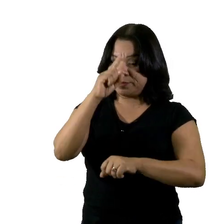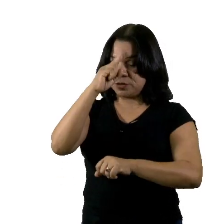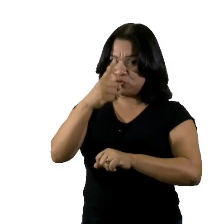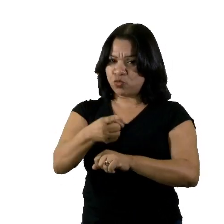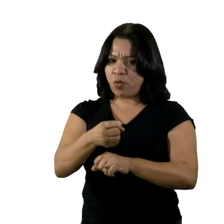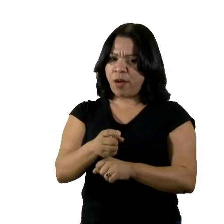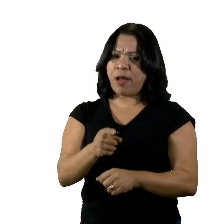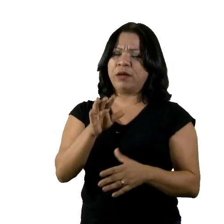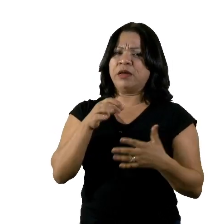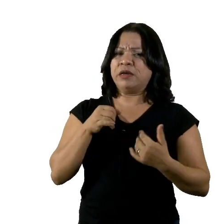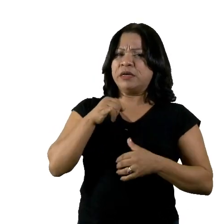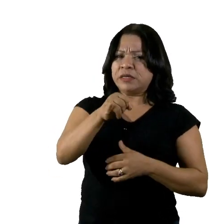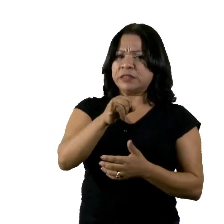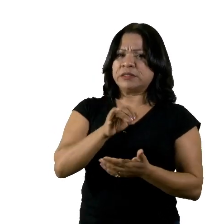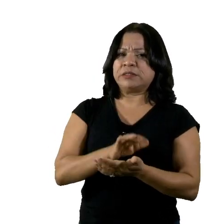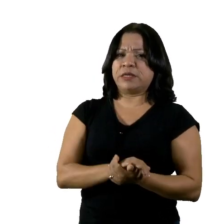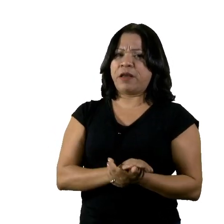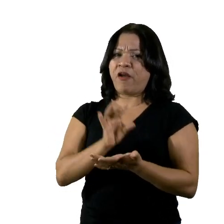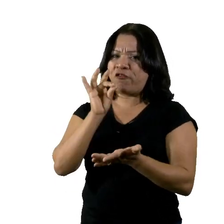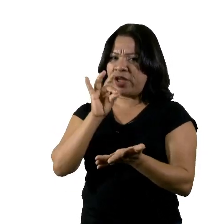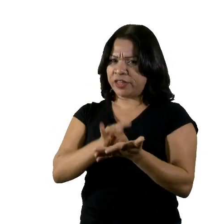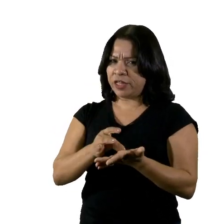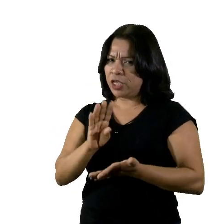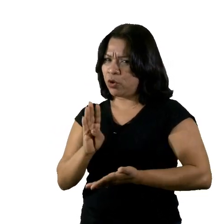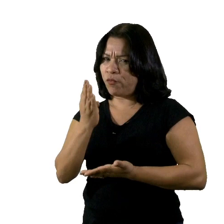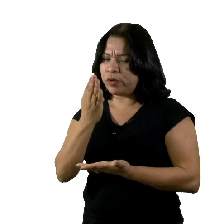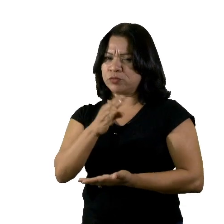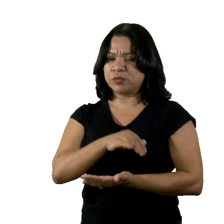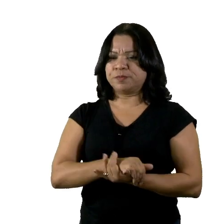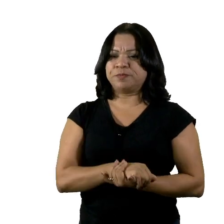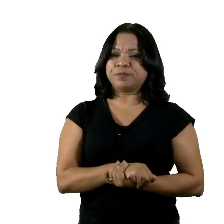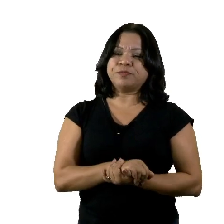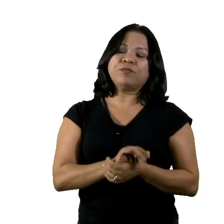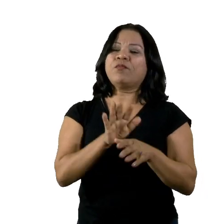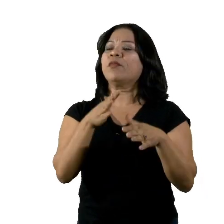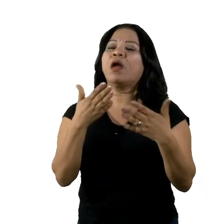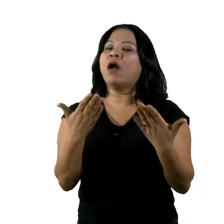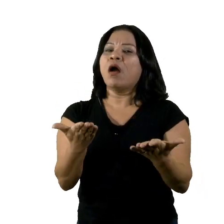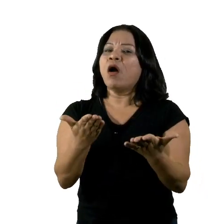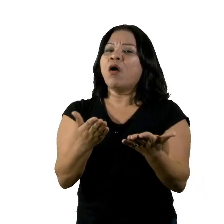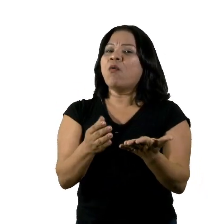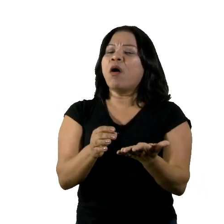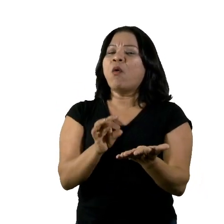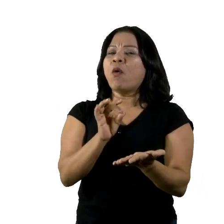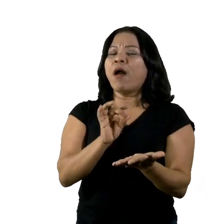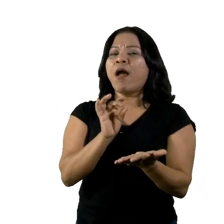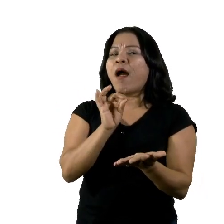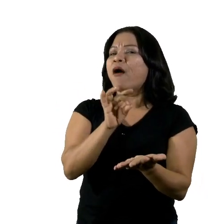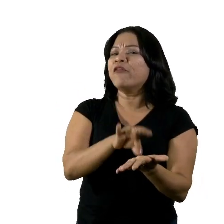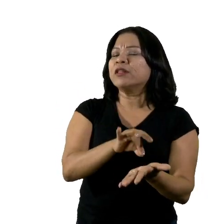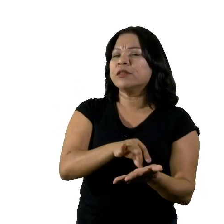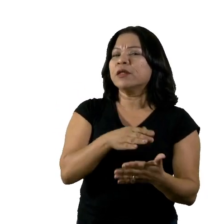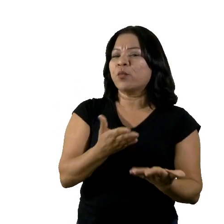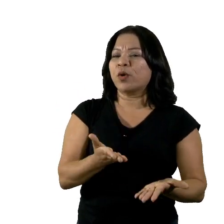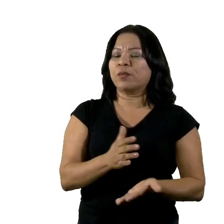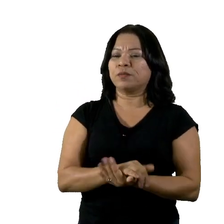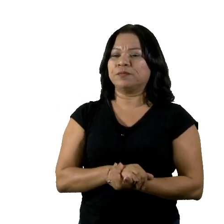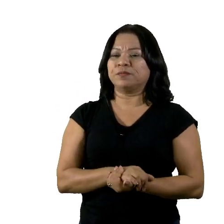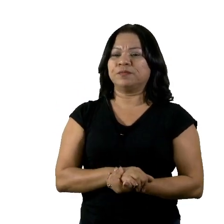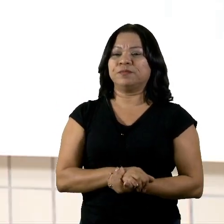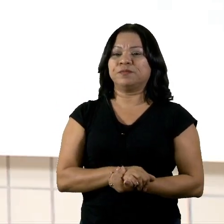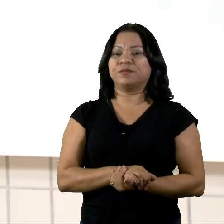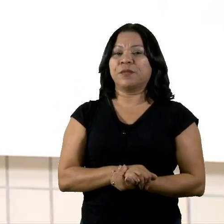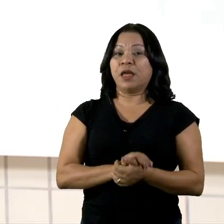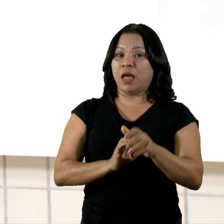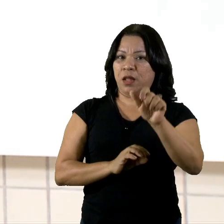falso, tudo bem? Na verdade, só dizer qual é que é a verdadeira, quais são as verdadeiras. Então, vamos lá. No item A, ele diz o